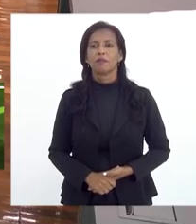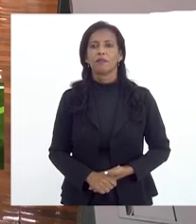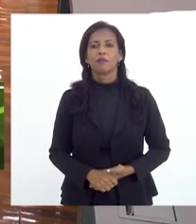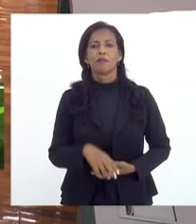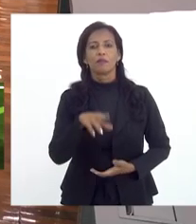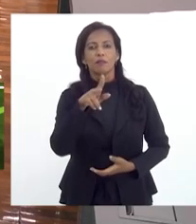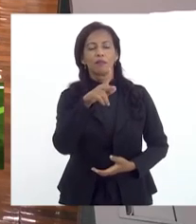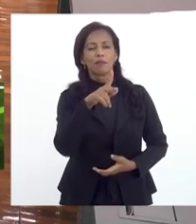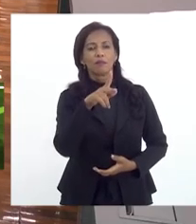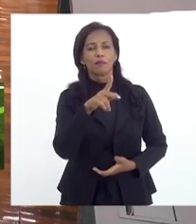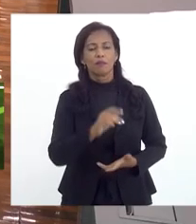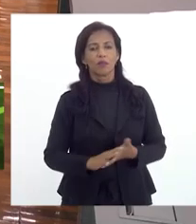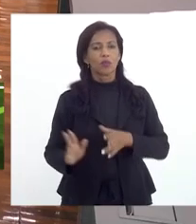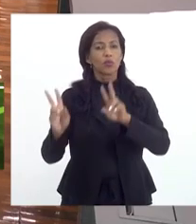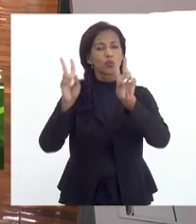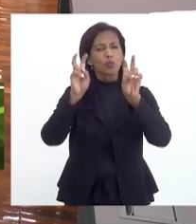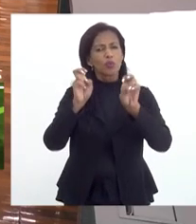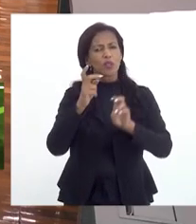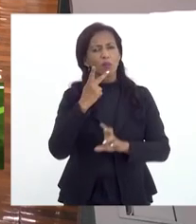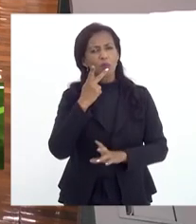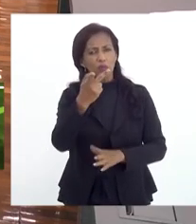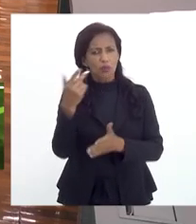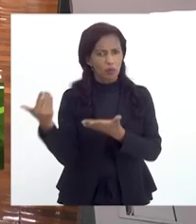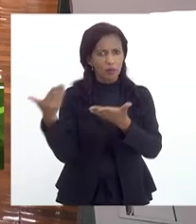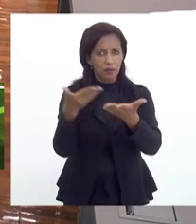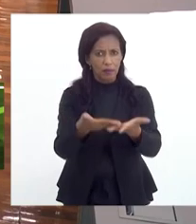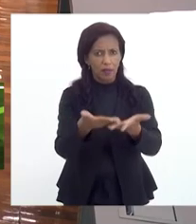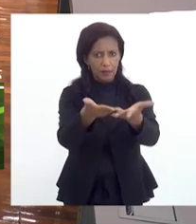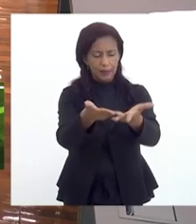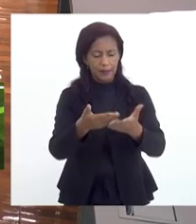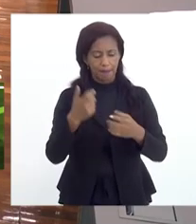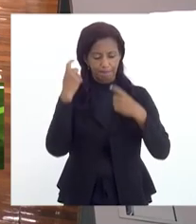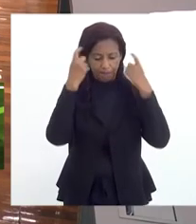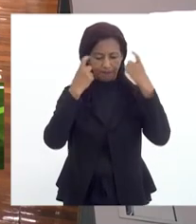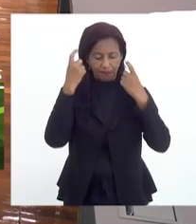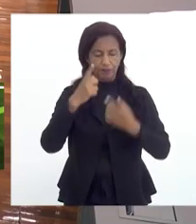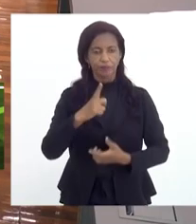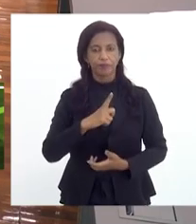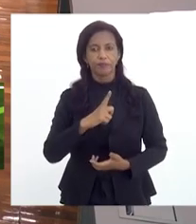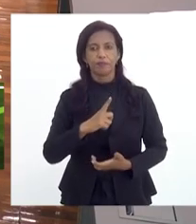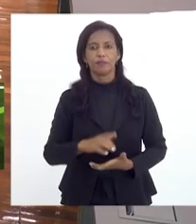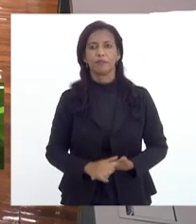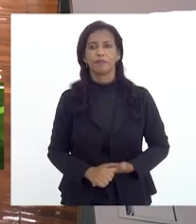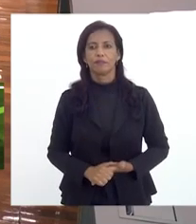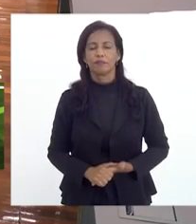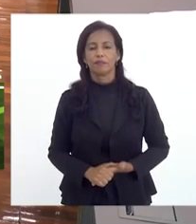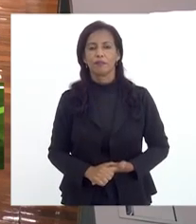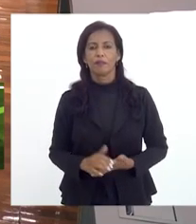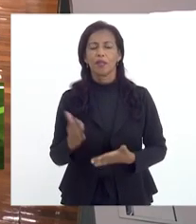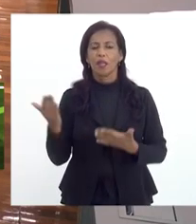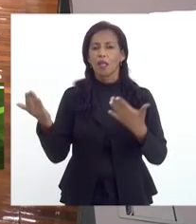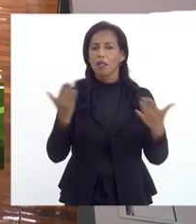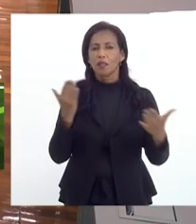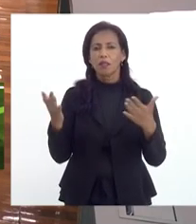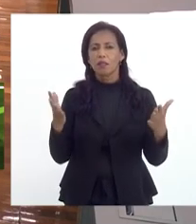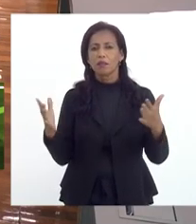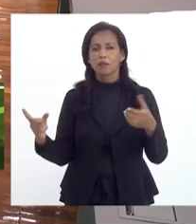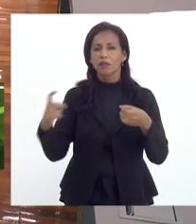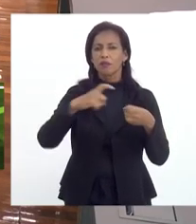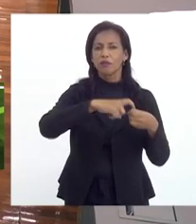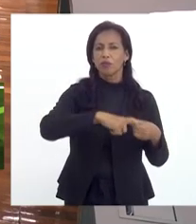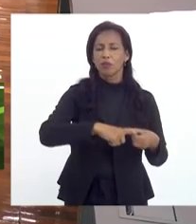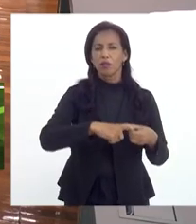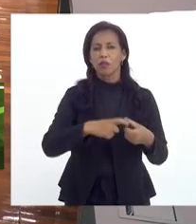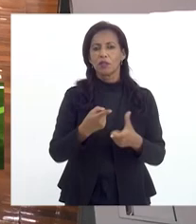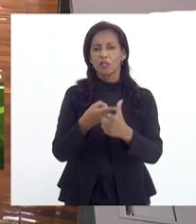Previdência Sobre esse tema Que vossa excelência Traz aqui Inclusive uma preocupação Que a gente tem É que tanto Essa vinculação Da